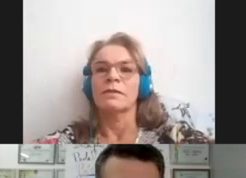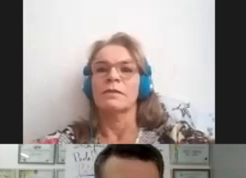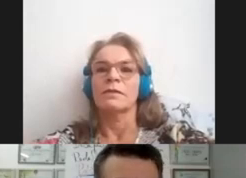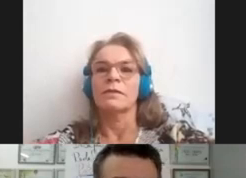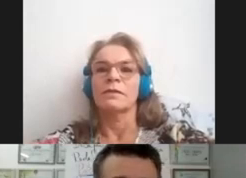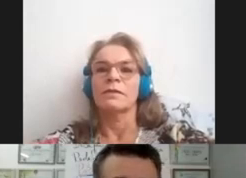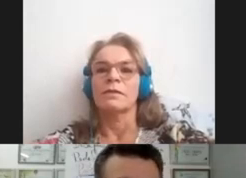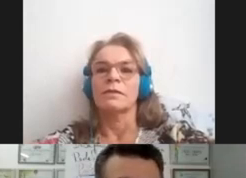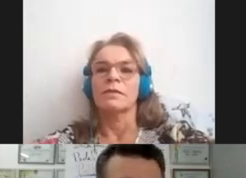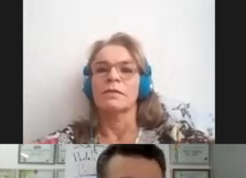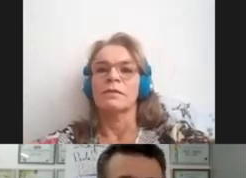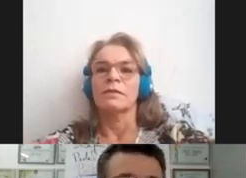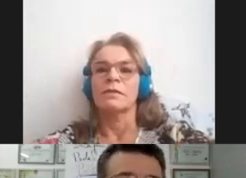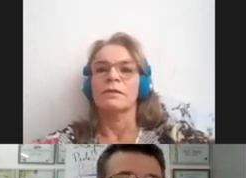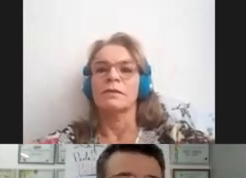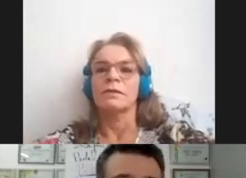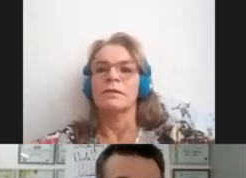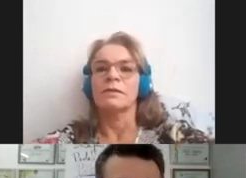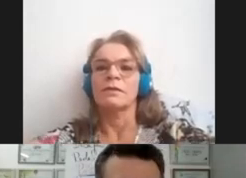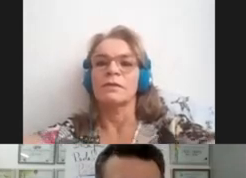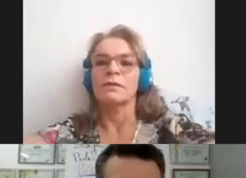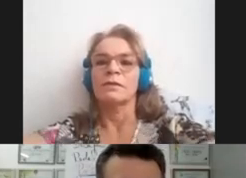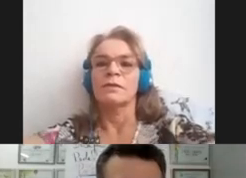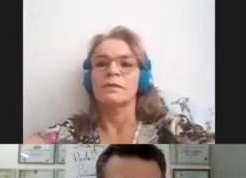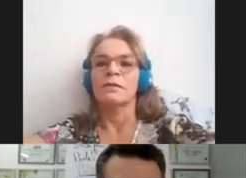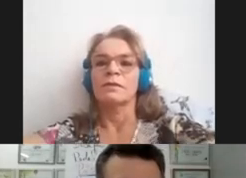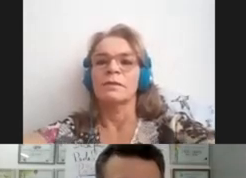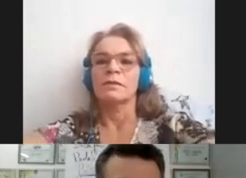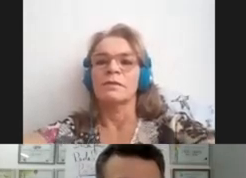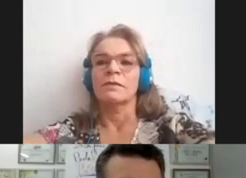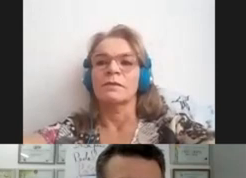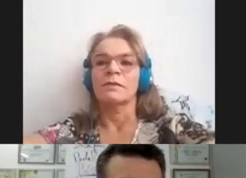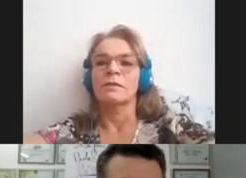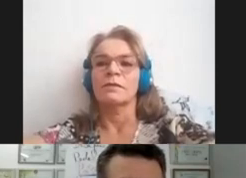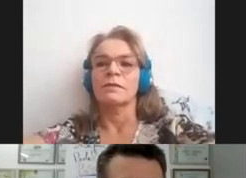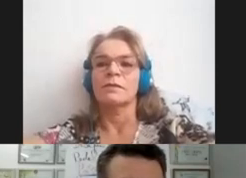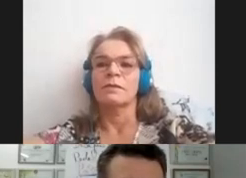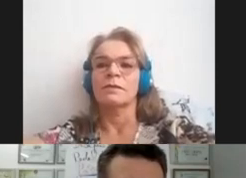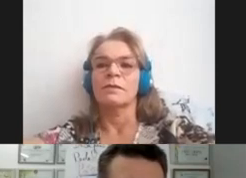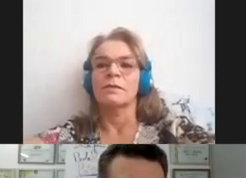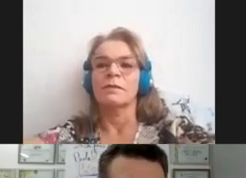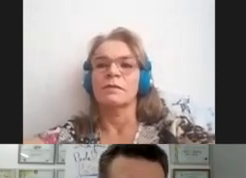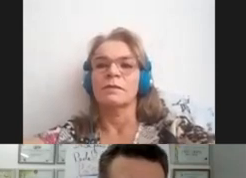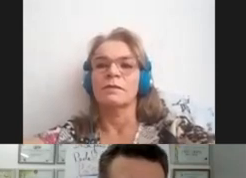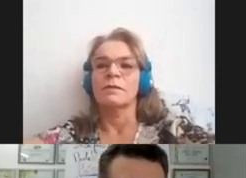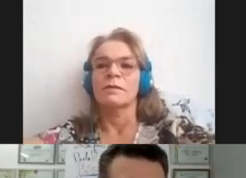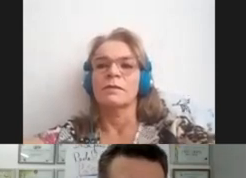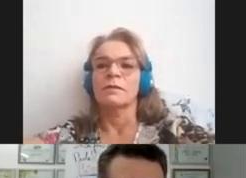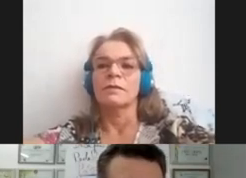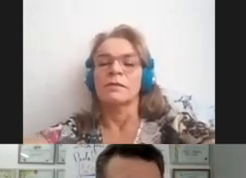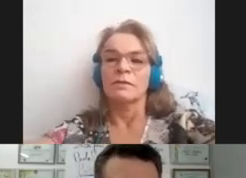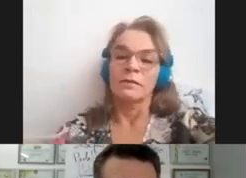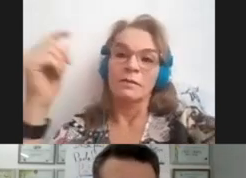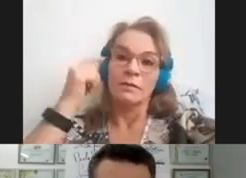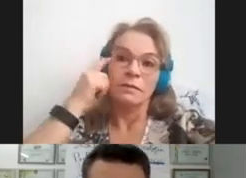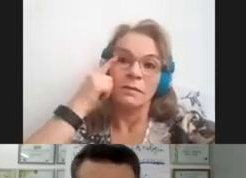essa deficiência toda, até descobrir que estava com esse problema. Então agora o que eu posso fazer para ajudar as pessoas, eu tenho feito. Mas eu não tinha tido essa